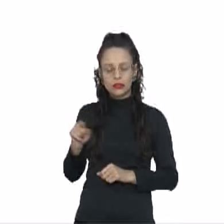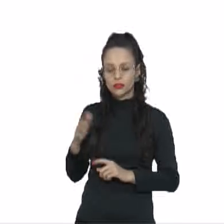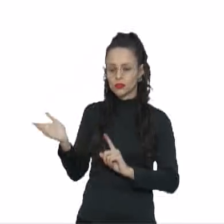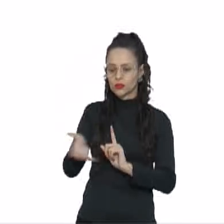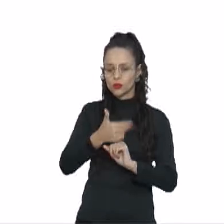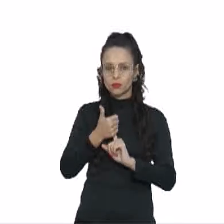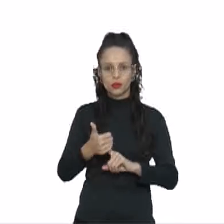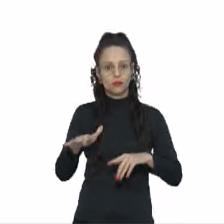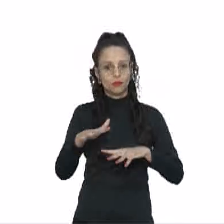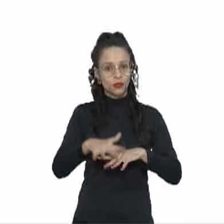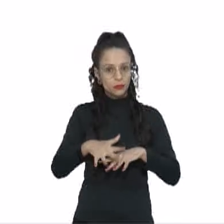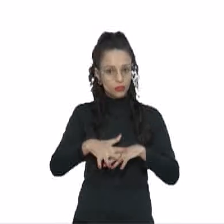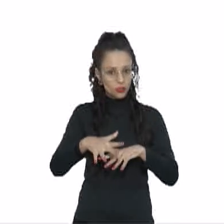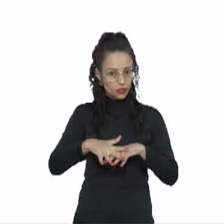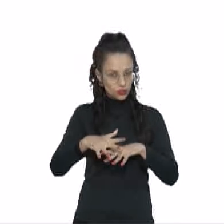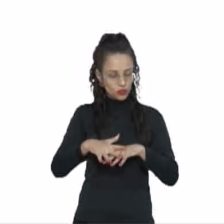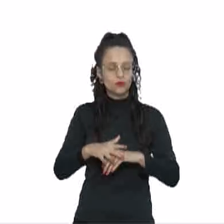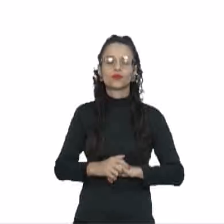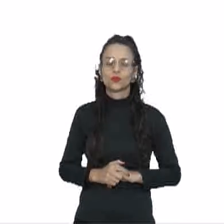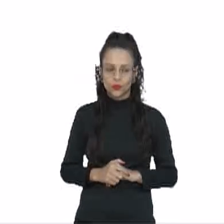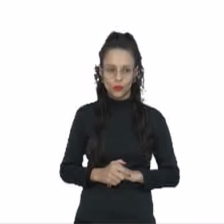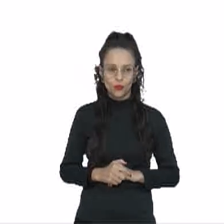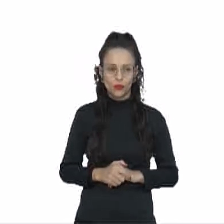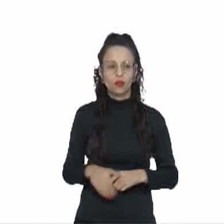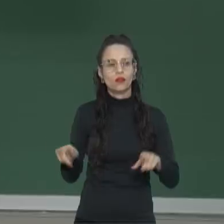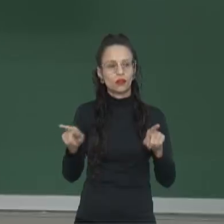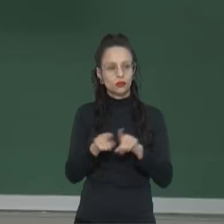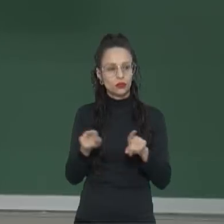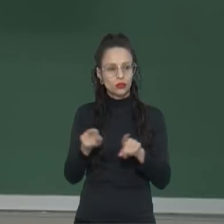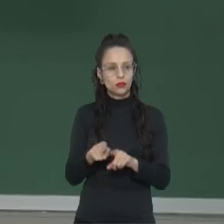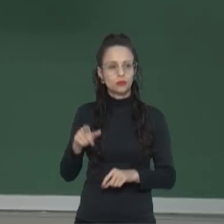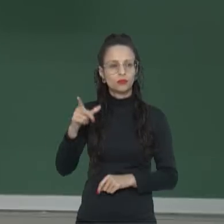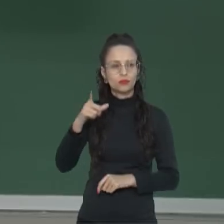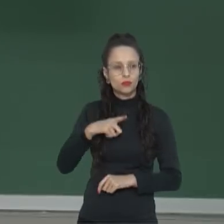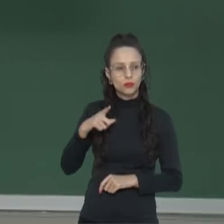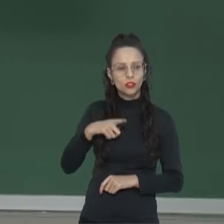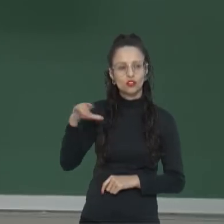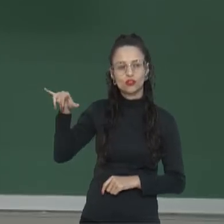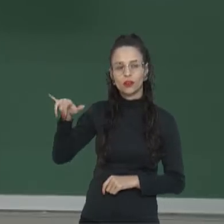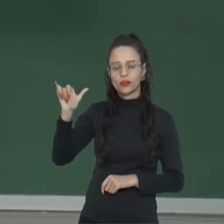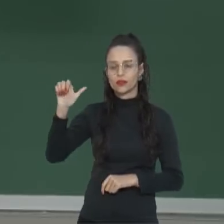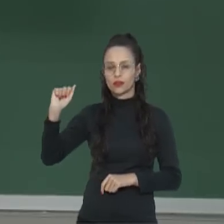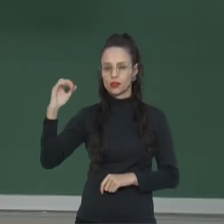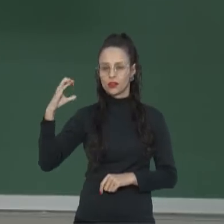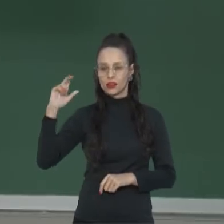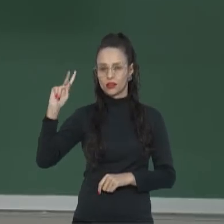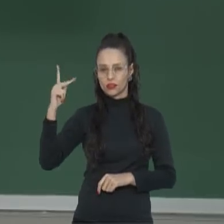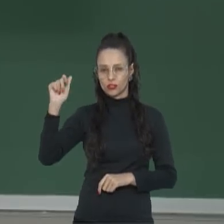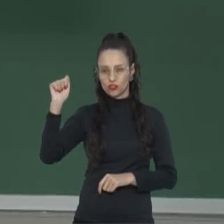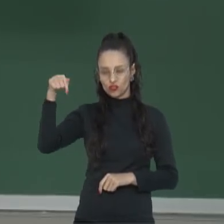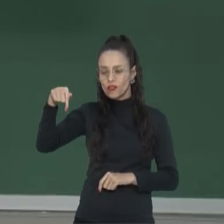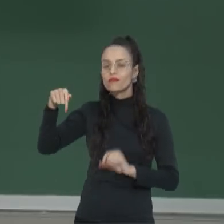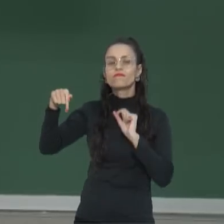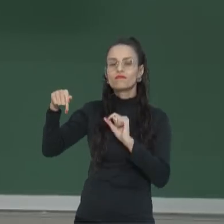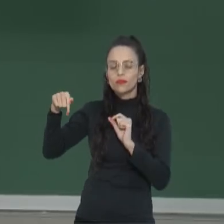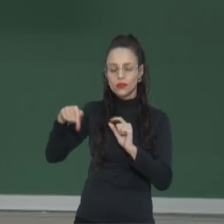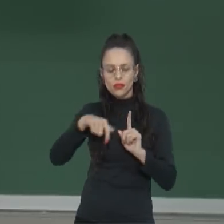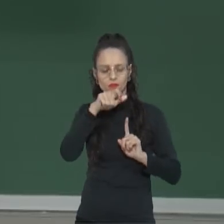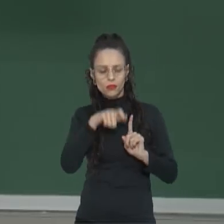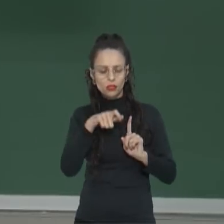de matemática, né, para fazer isso. Havia também os Iaxaqui, que eram sábios, e